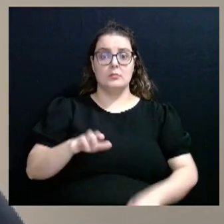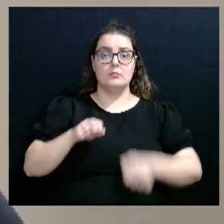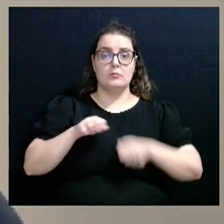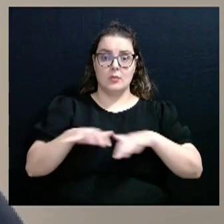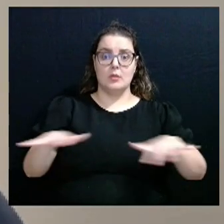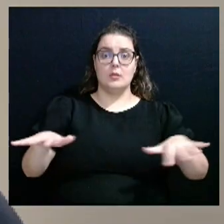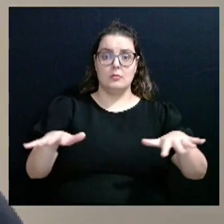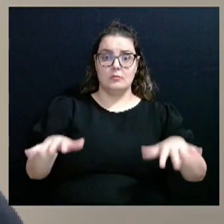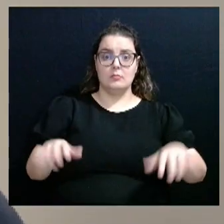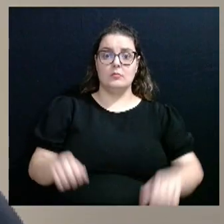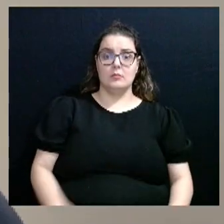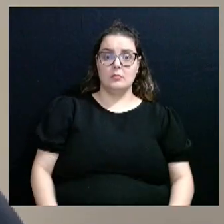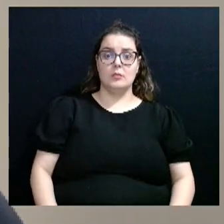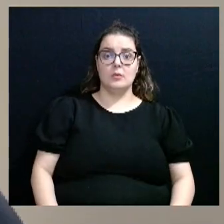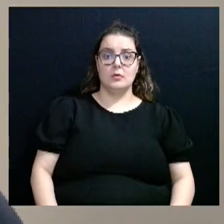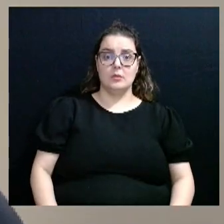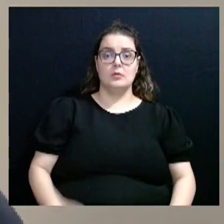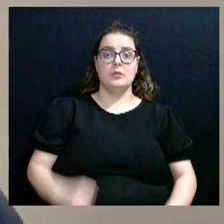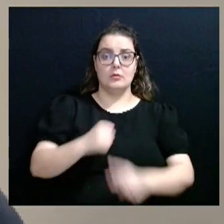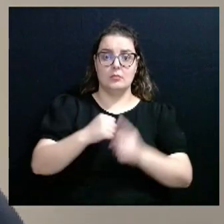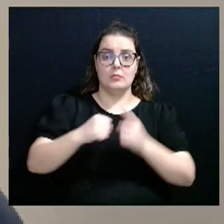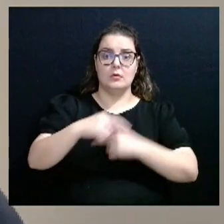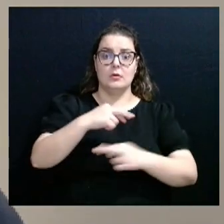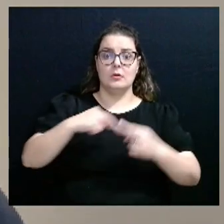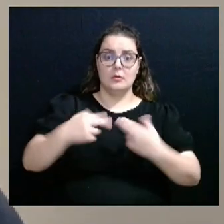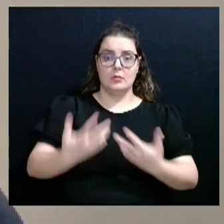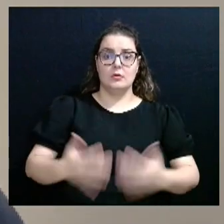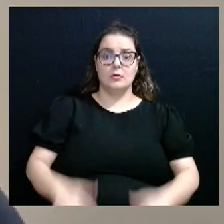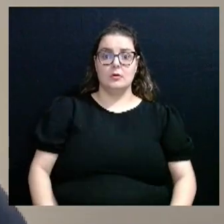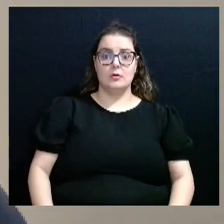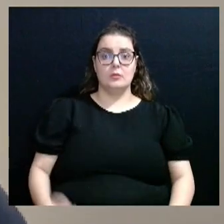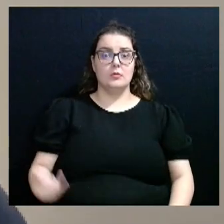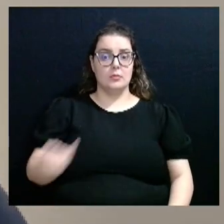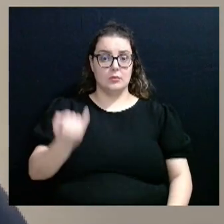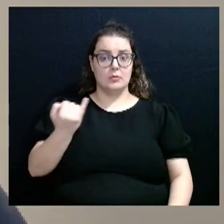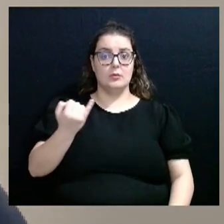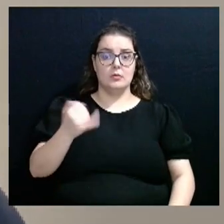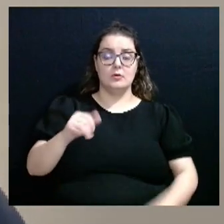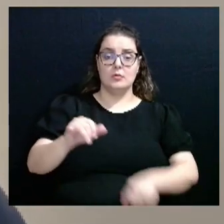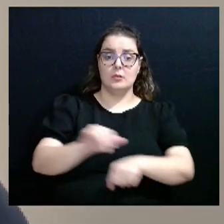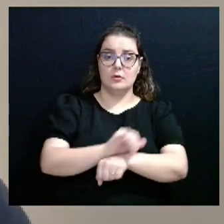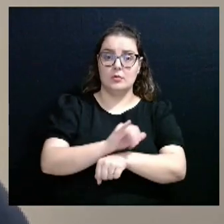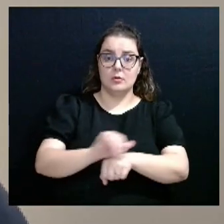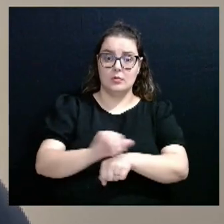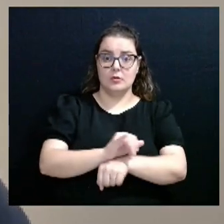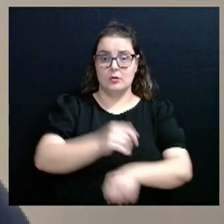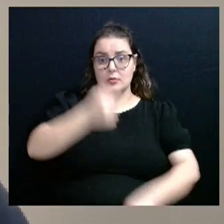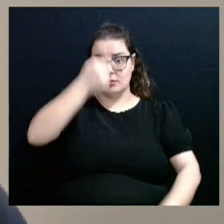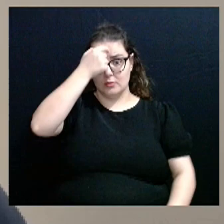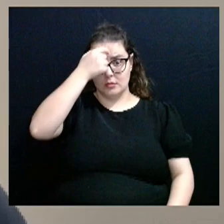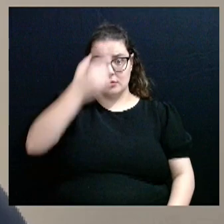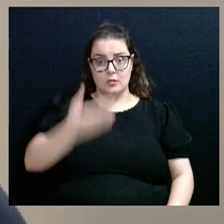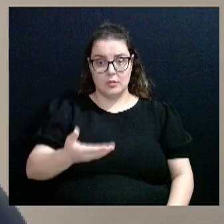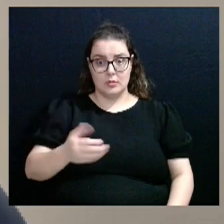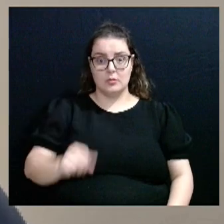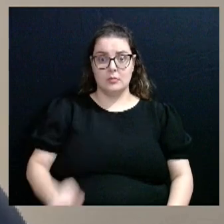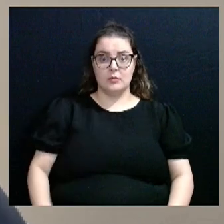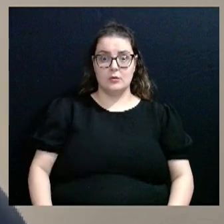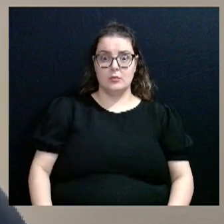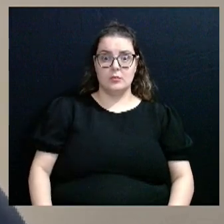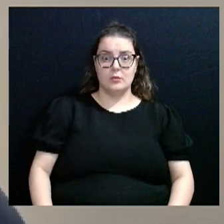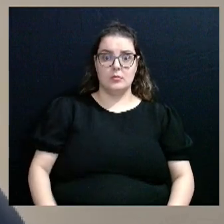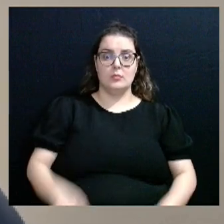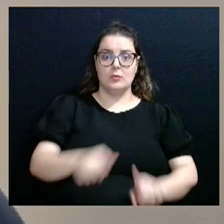aí social e na mídia a respeito dessa importante estratégia de conscientização. O Novembro Azul começou em meados